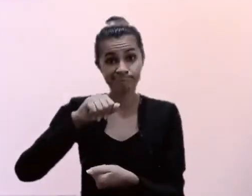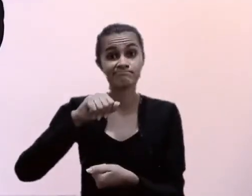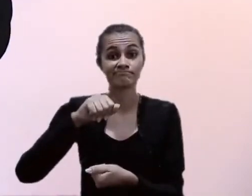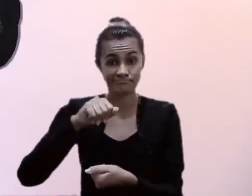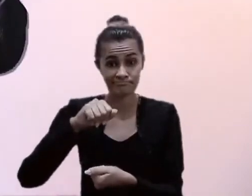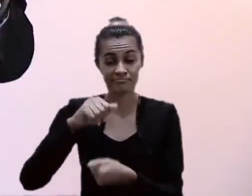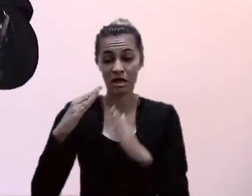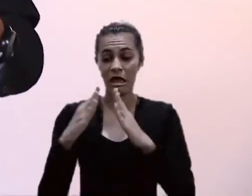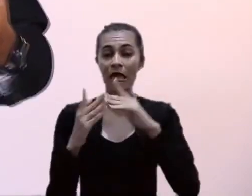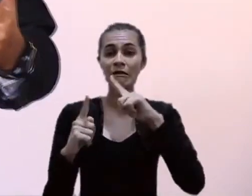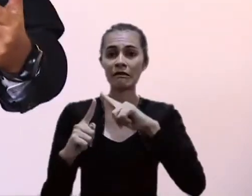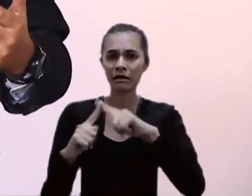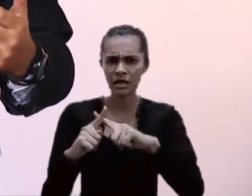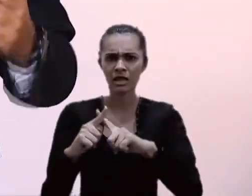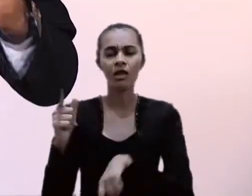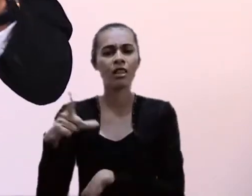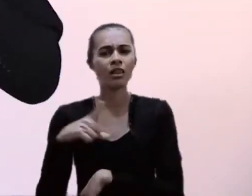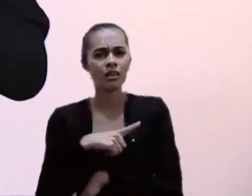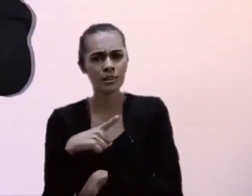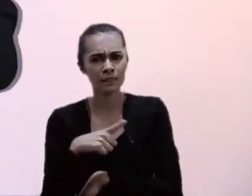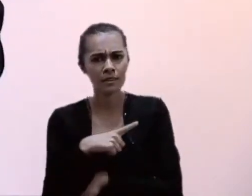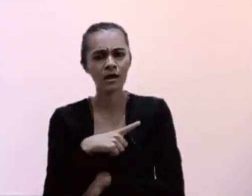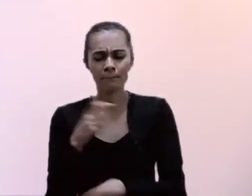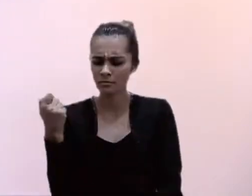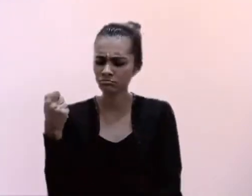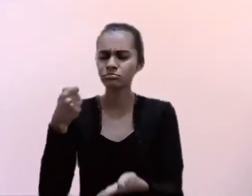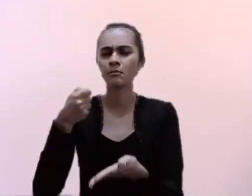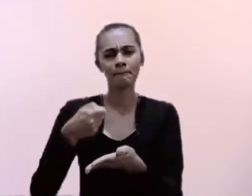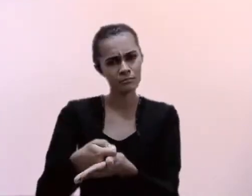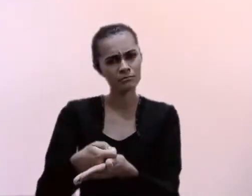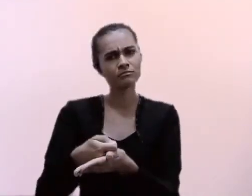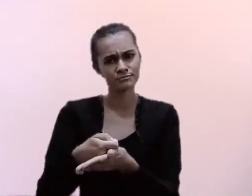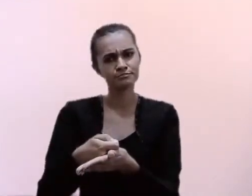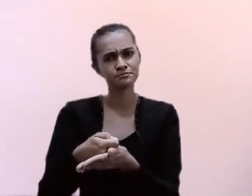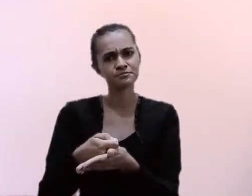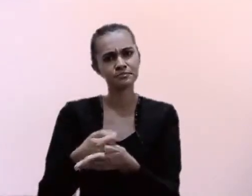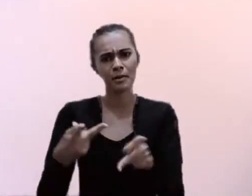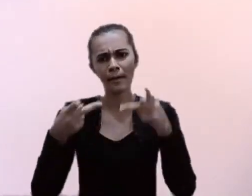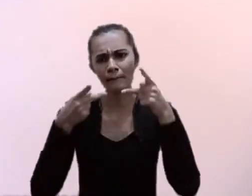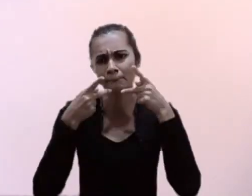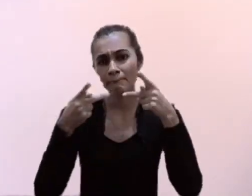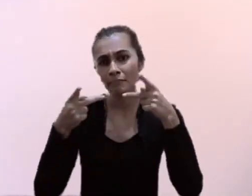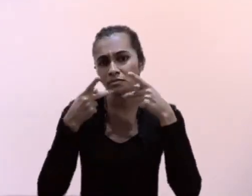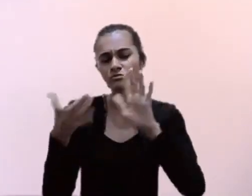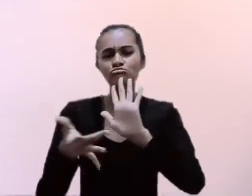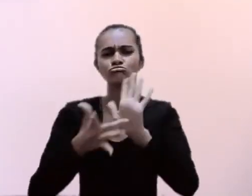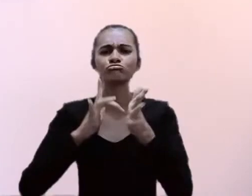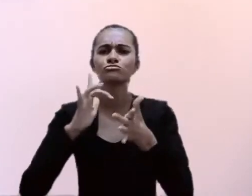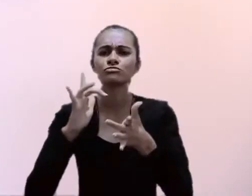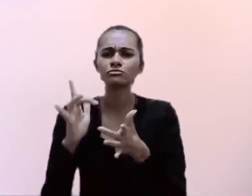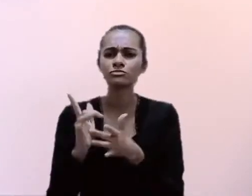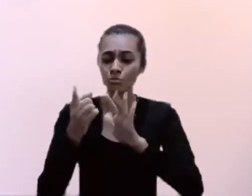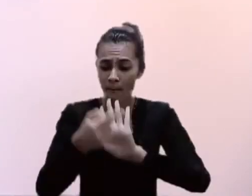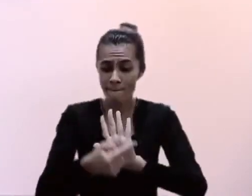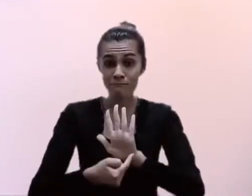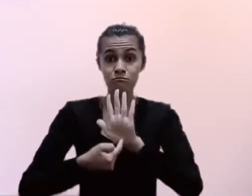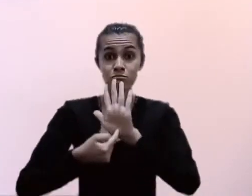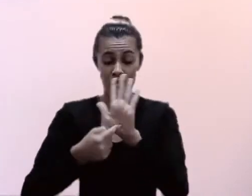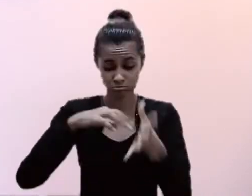Cristo, as palavras de serviço, as palavras de revelar ao mundo atos de